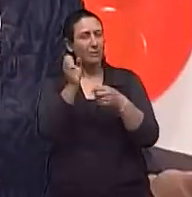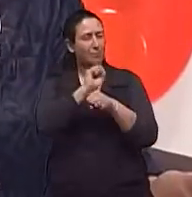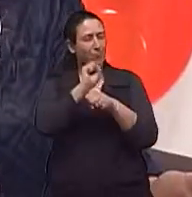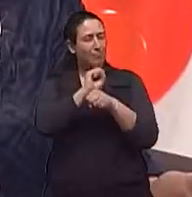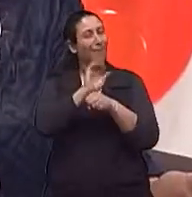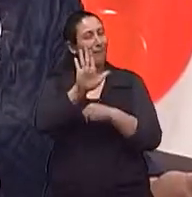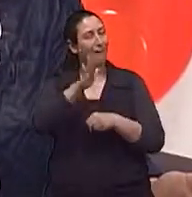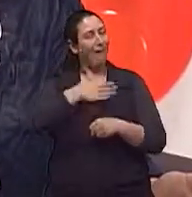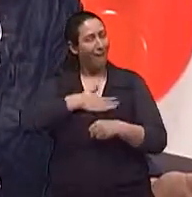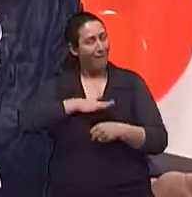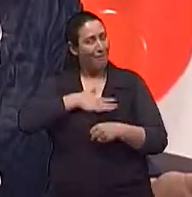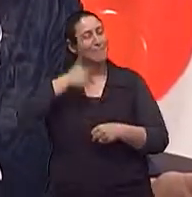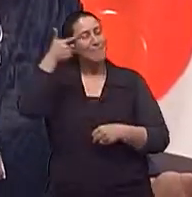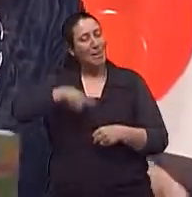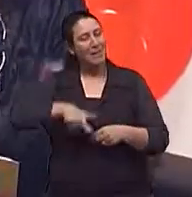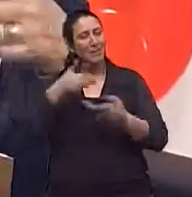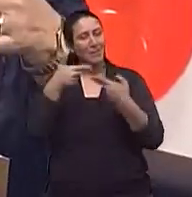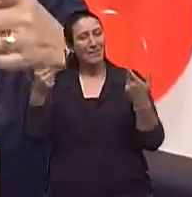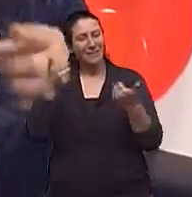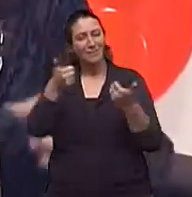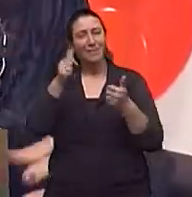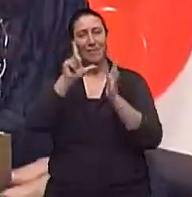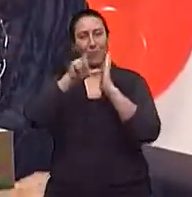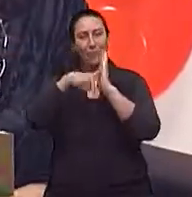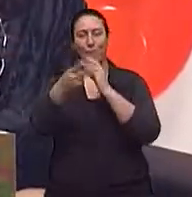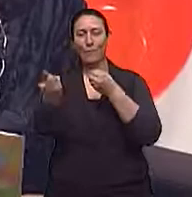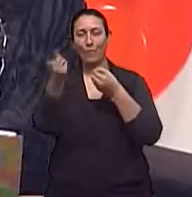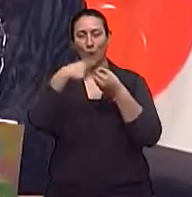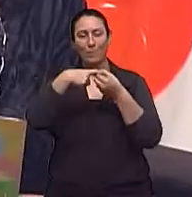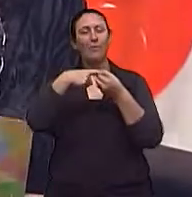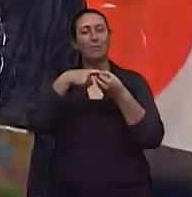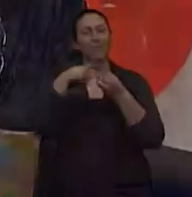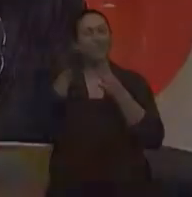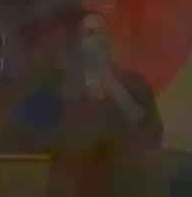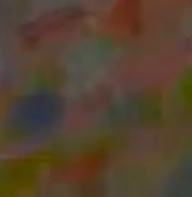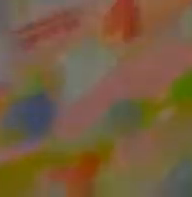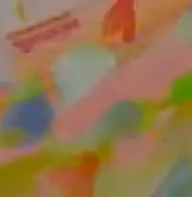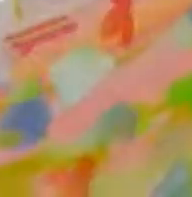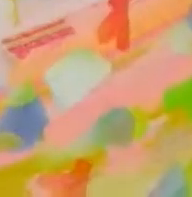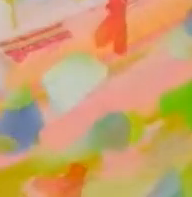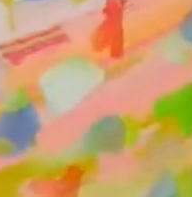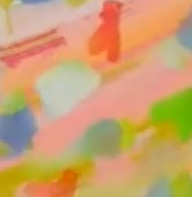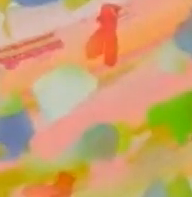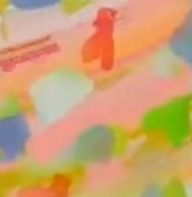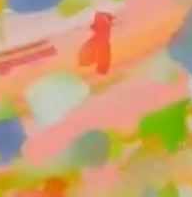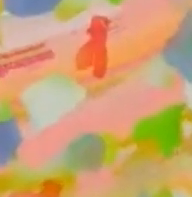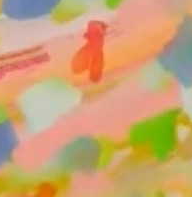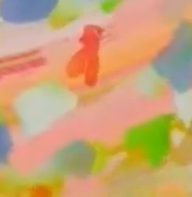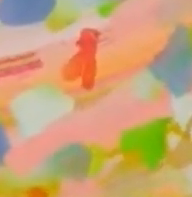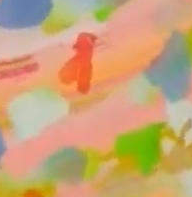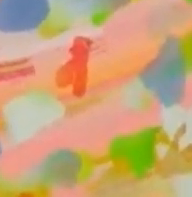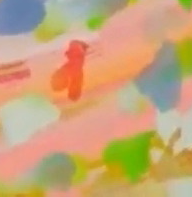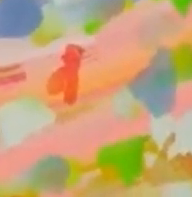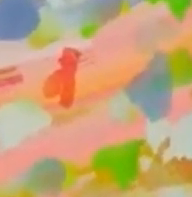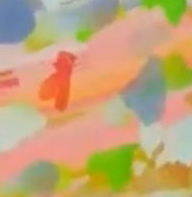só tá na metade do programa gente daqui a pouquinho a gente volta nosso intervalo bastante curto e